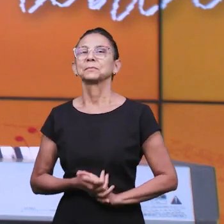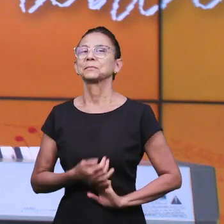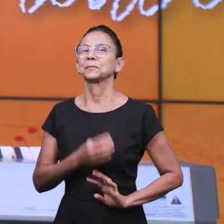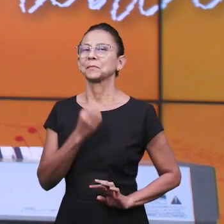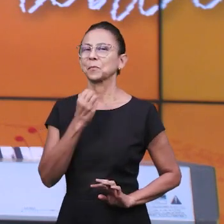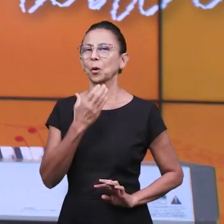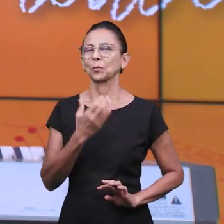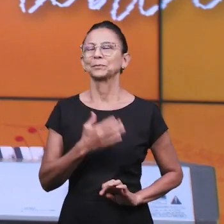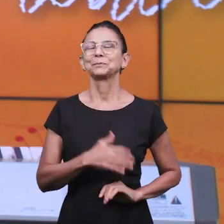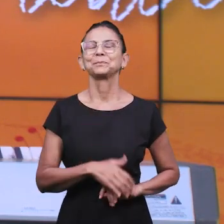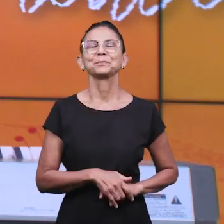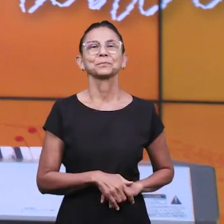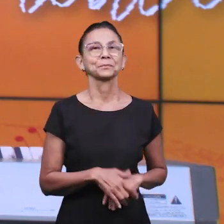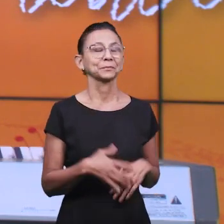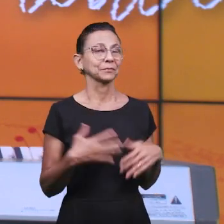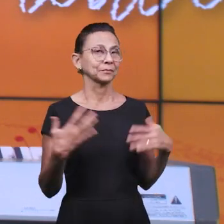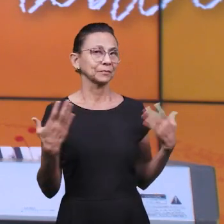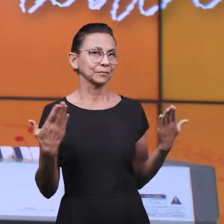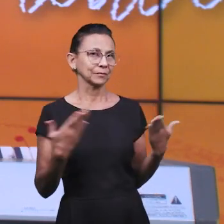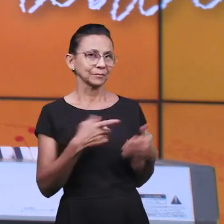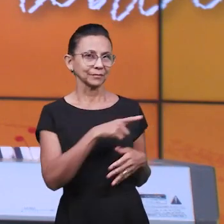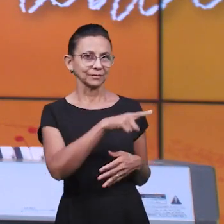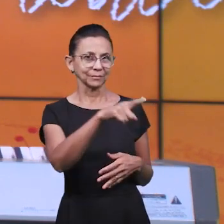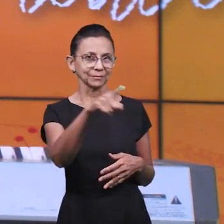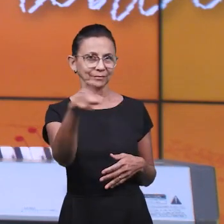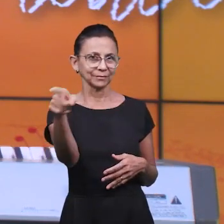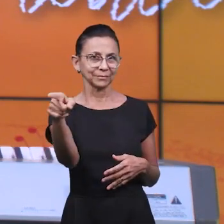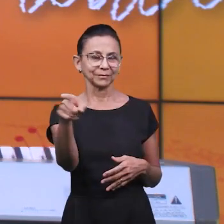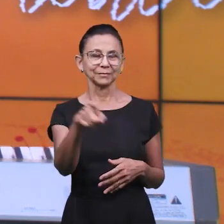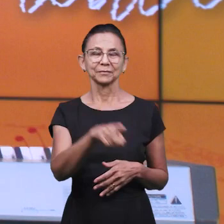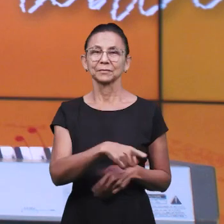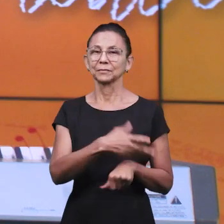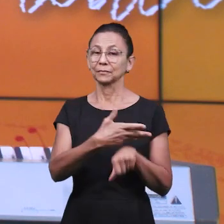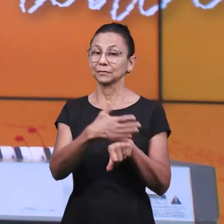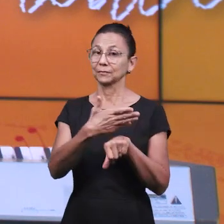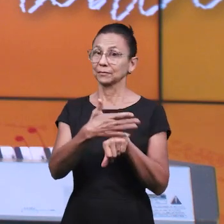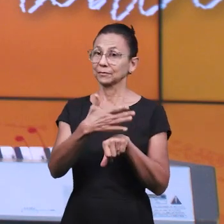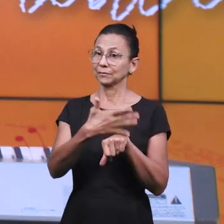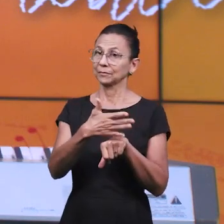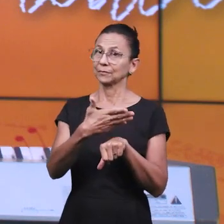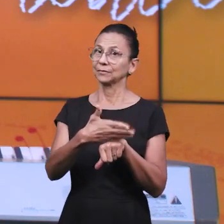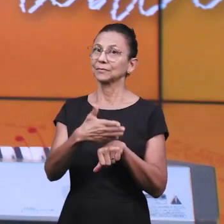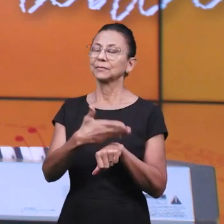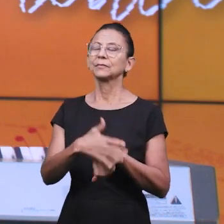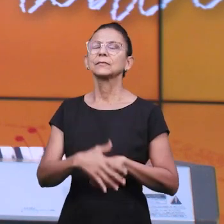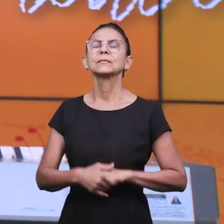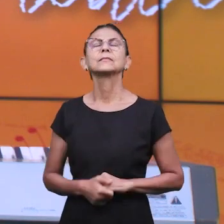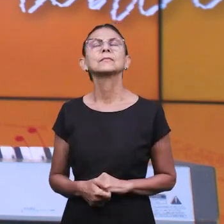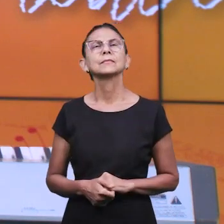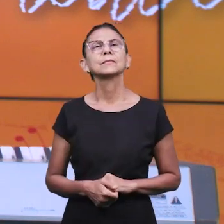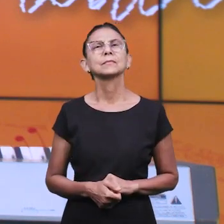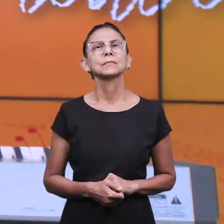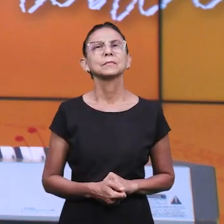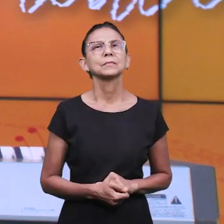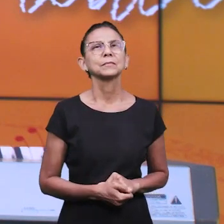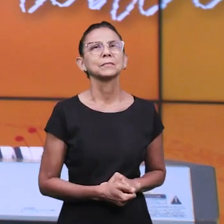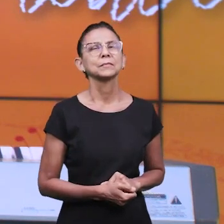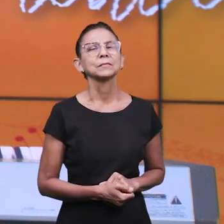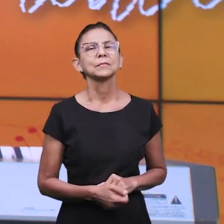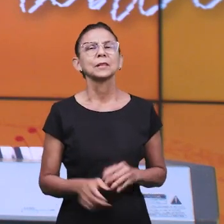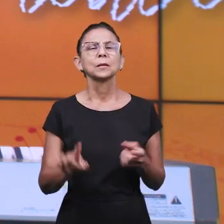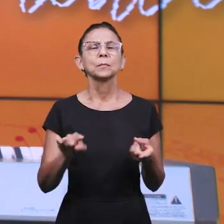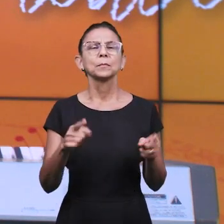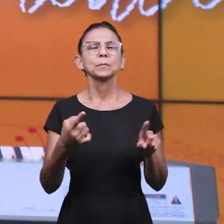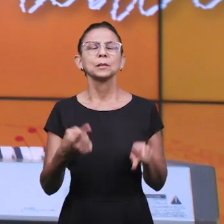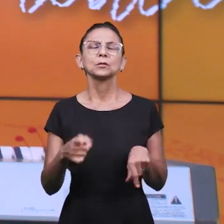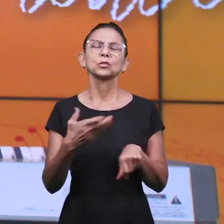Muito bom. Agora é com vocês. Vamos treinar bastante. Primeiro a melodia,